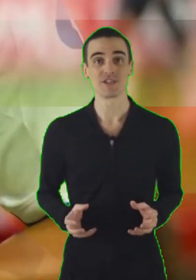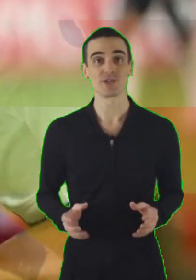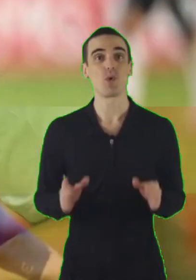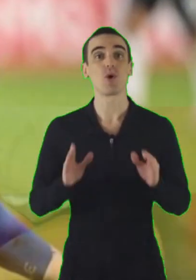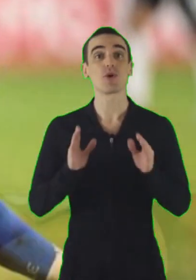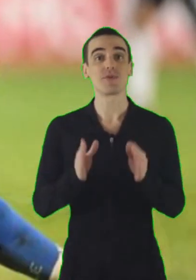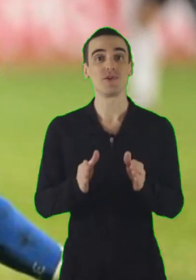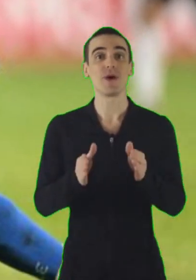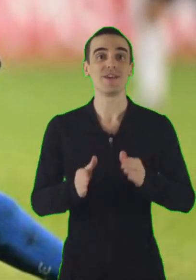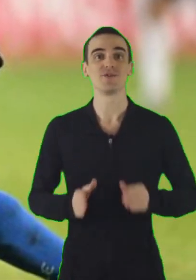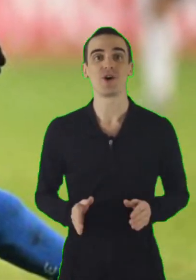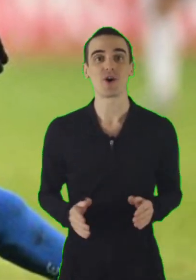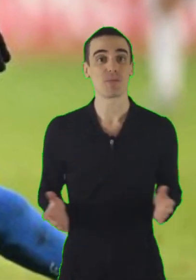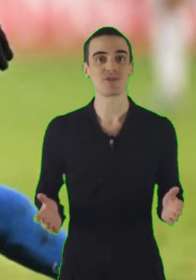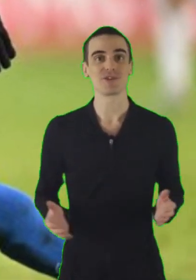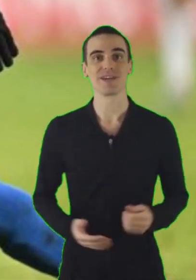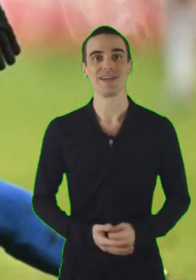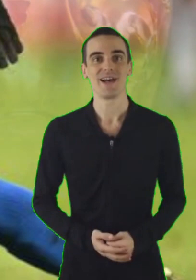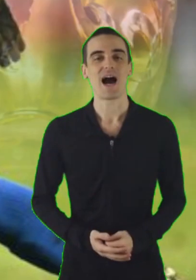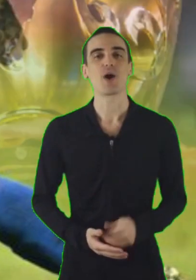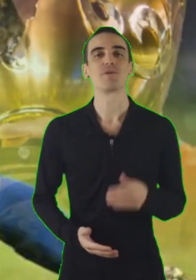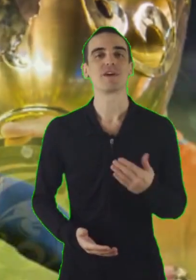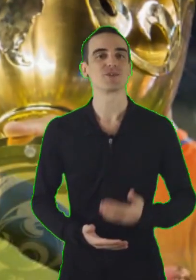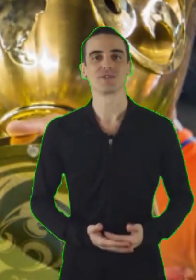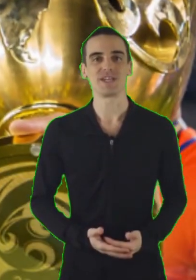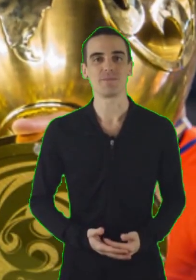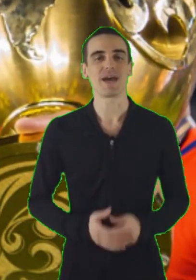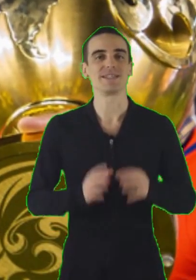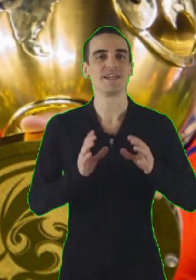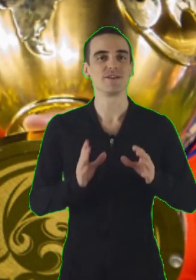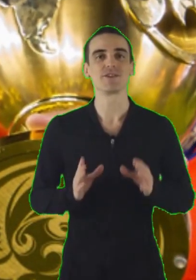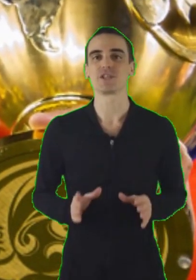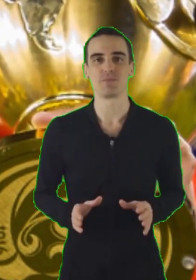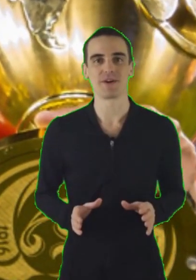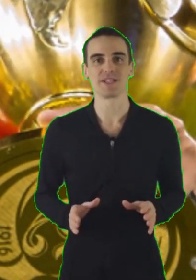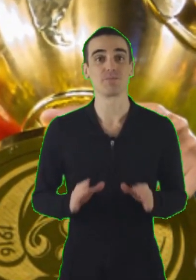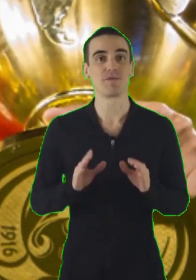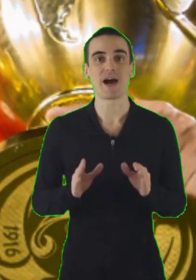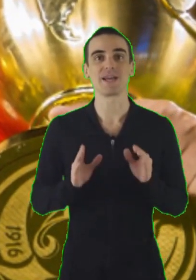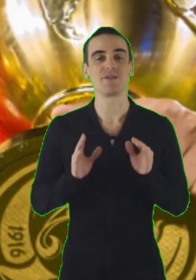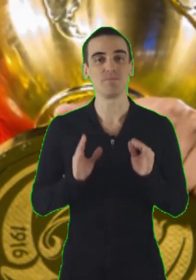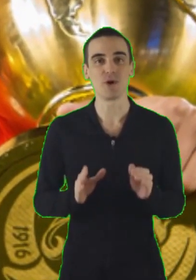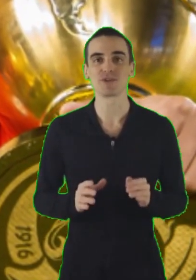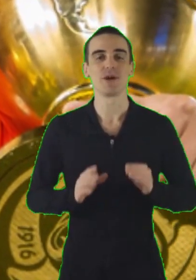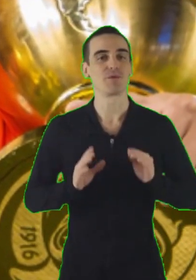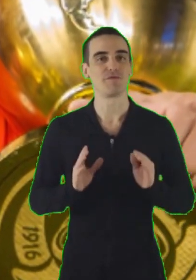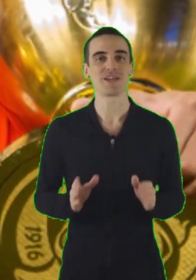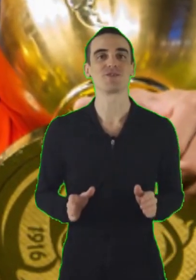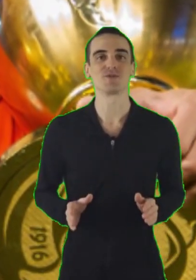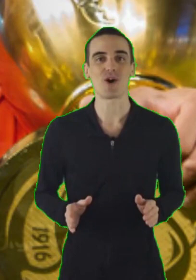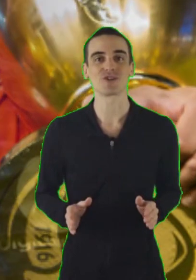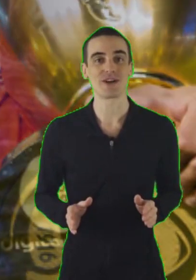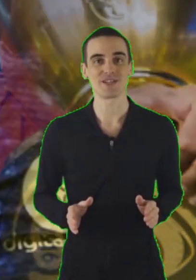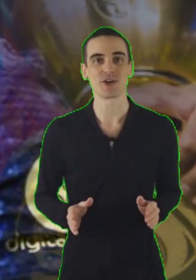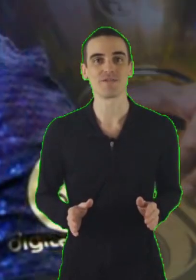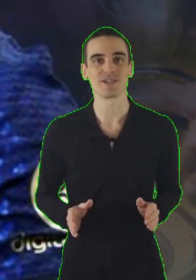motivando jogadores mais jovens a alcançar novos patamares em suas performances. A negociação para trazer Alexis Sánchez ao clube mineiro certamente não